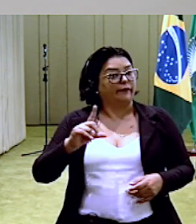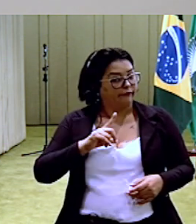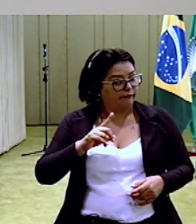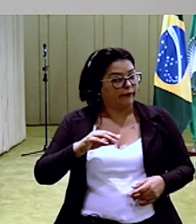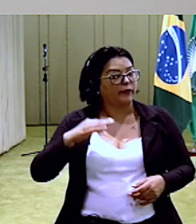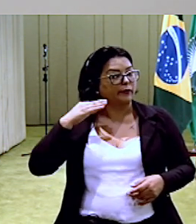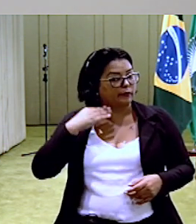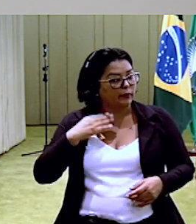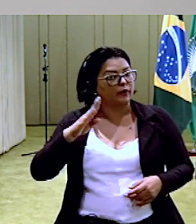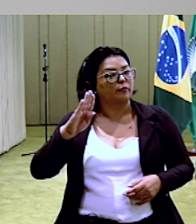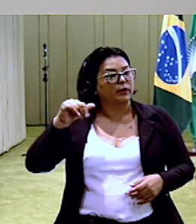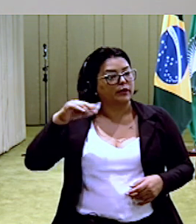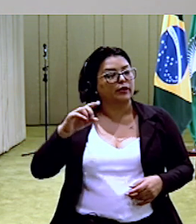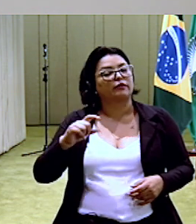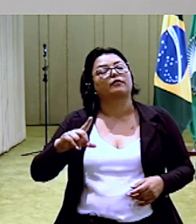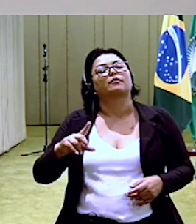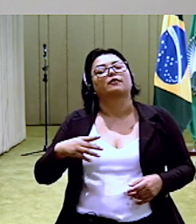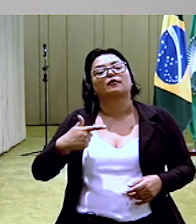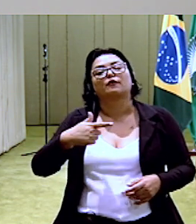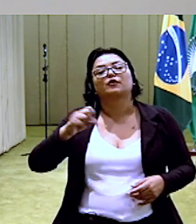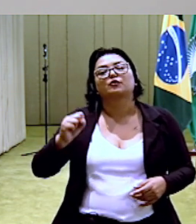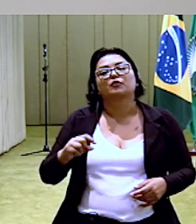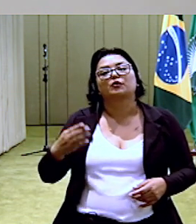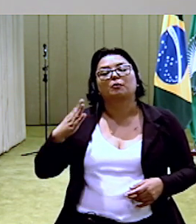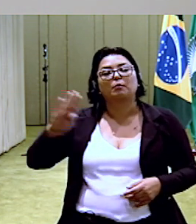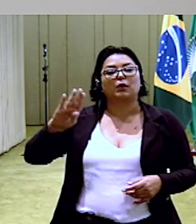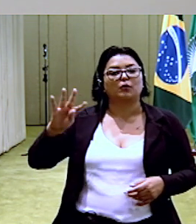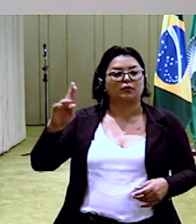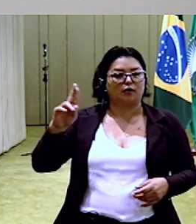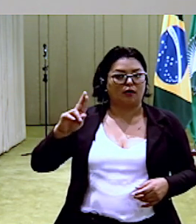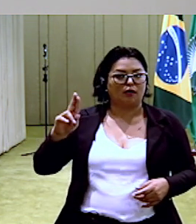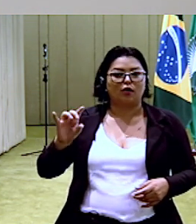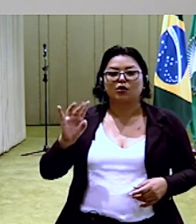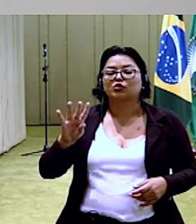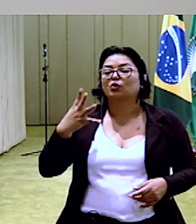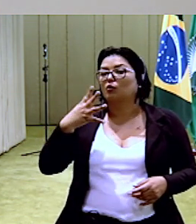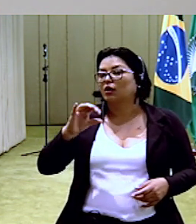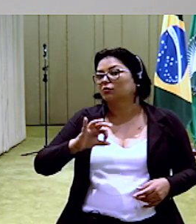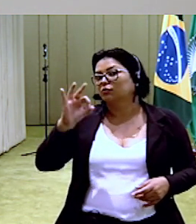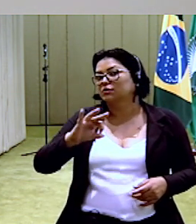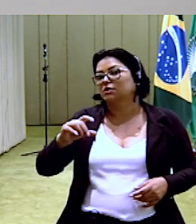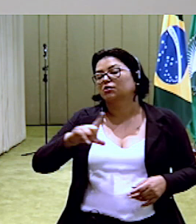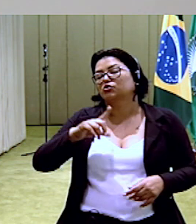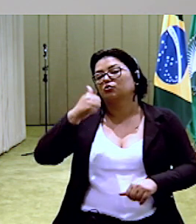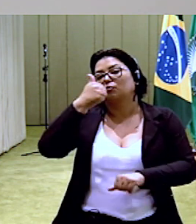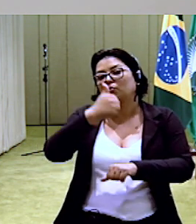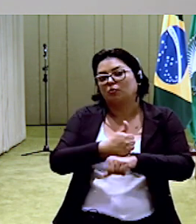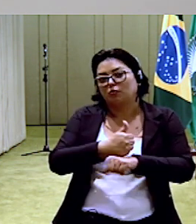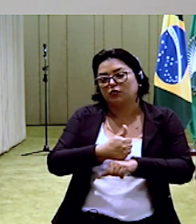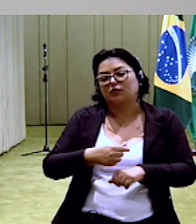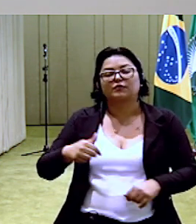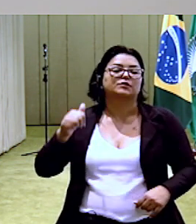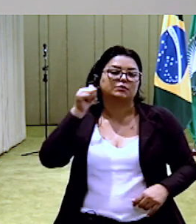desembolsa por ano 98 bilhões de reais, só 4% foram dedicados por negócios liderados por mulheres. Porque o que acaba acontecendo?